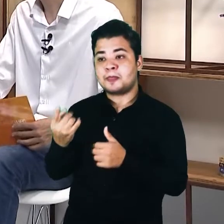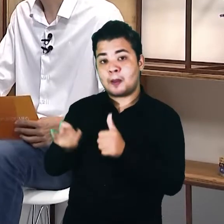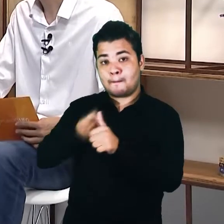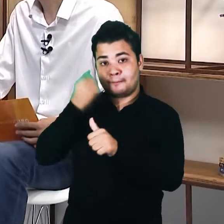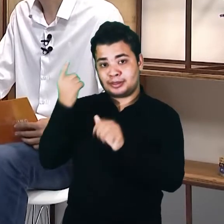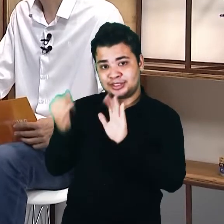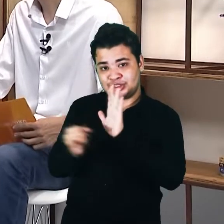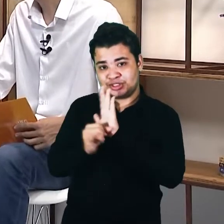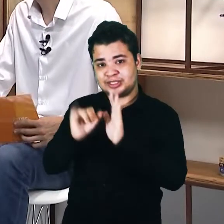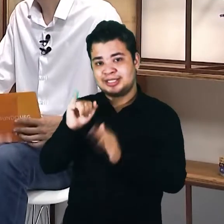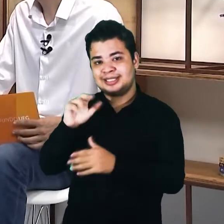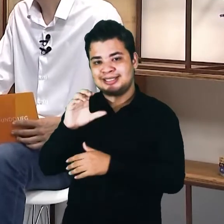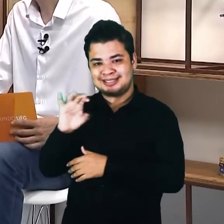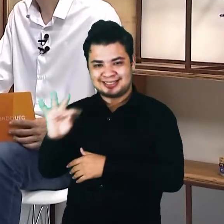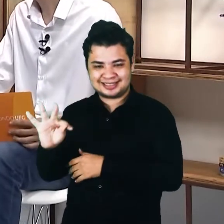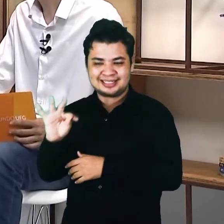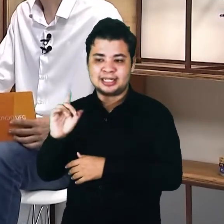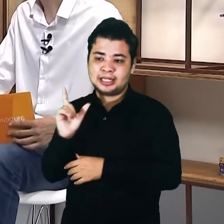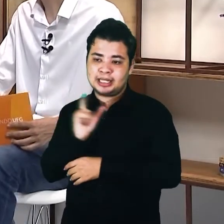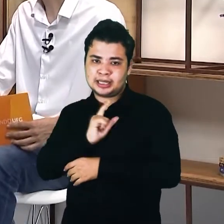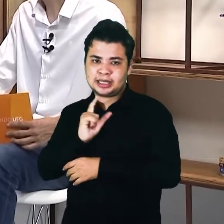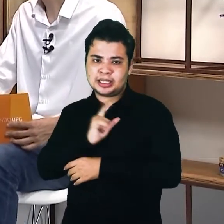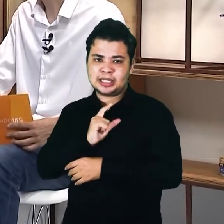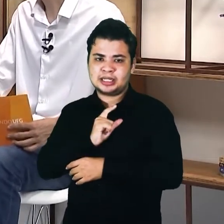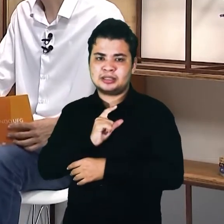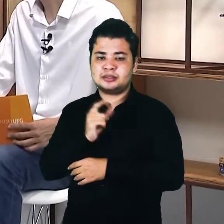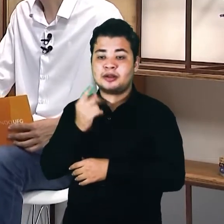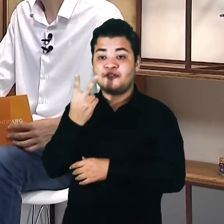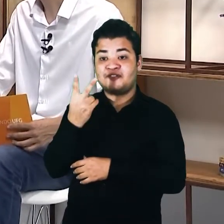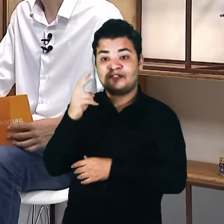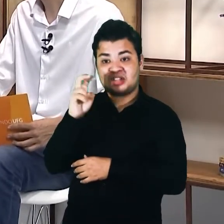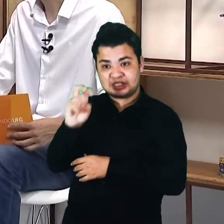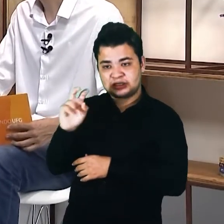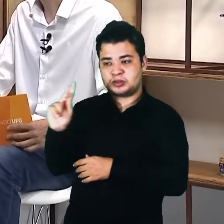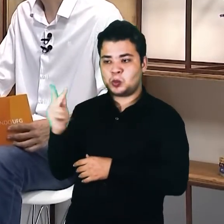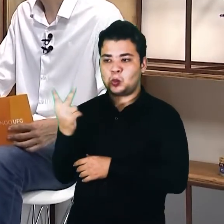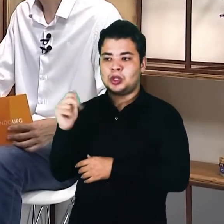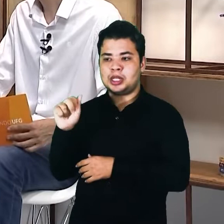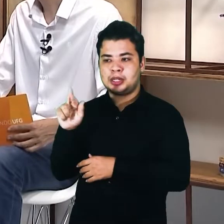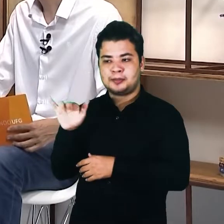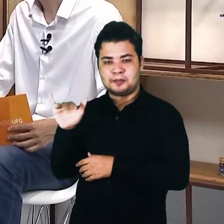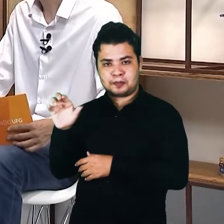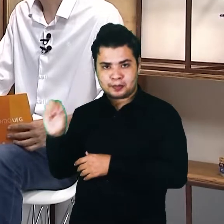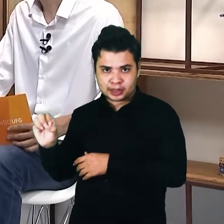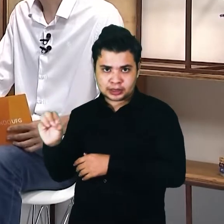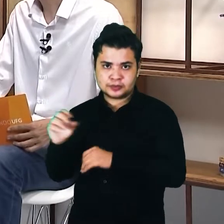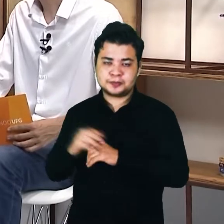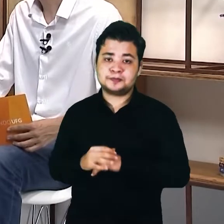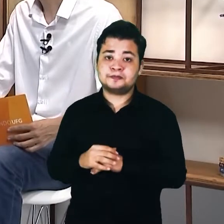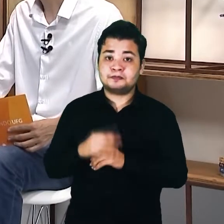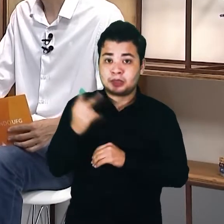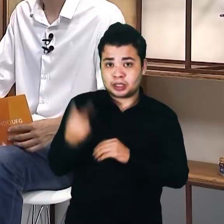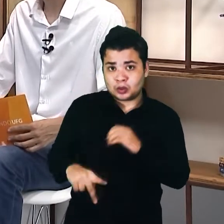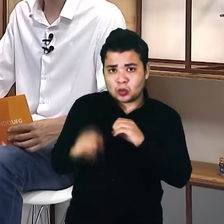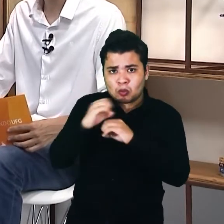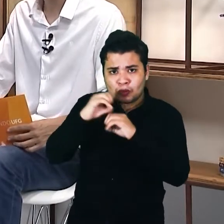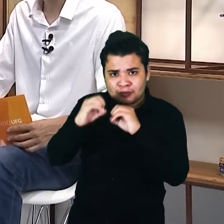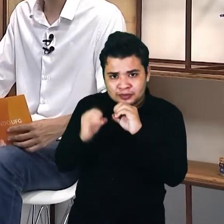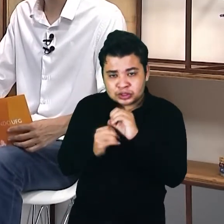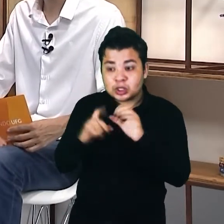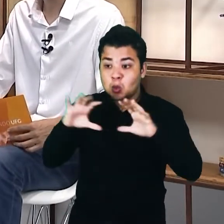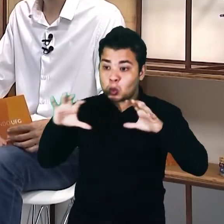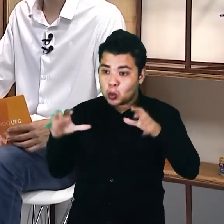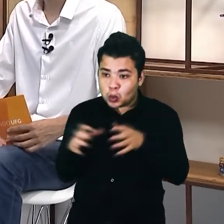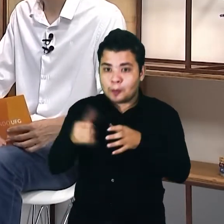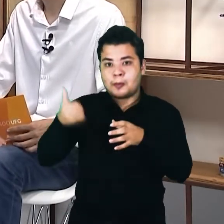primeiro edital de INCT, nós começamos com 25 herbários, né? O herbário da UFG